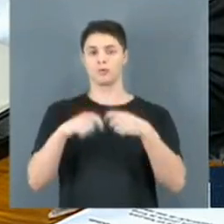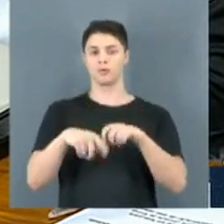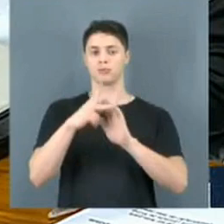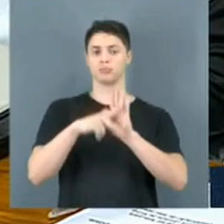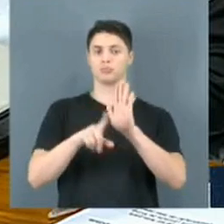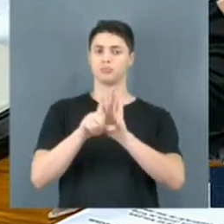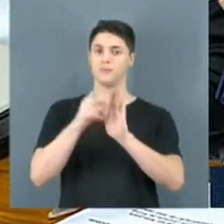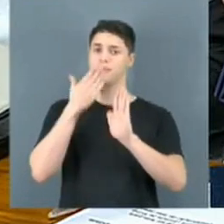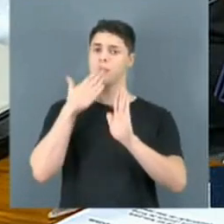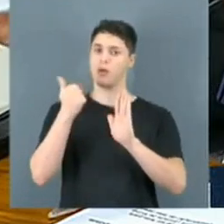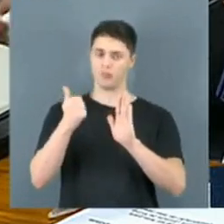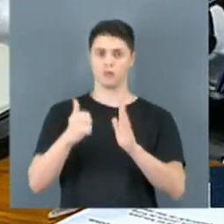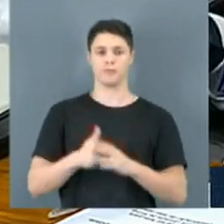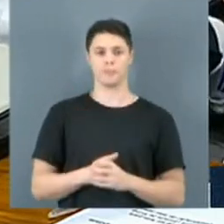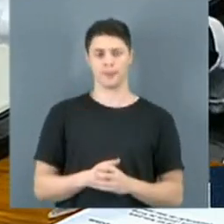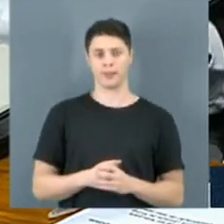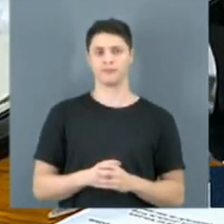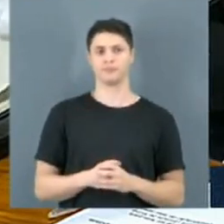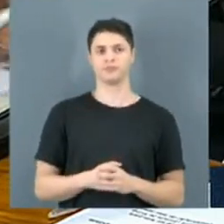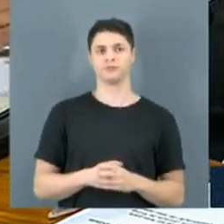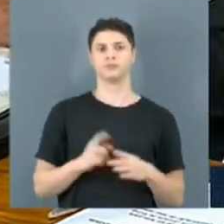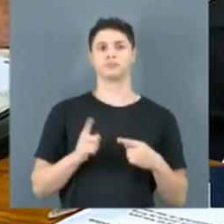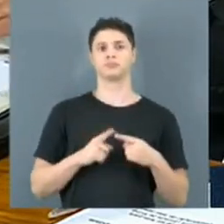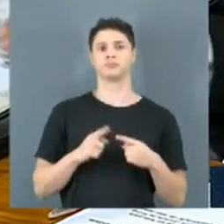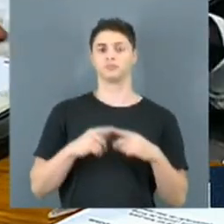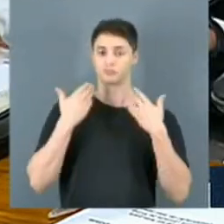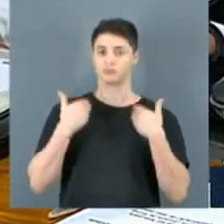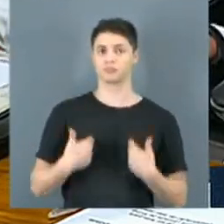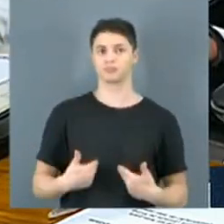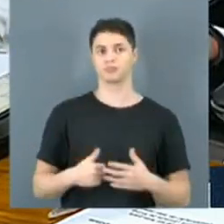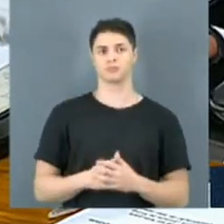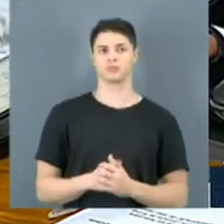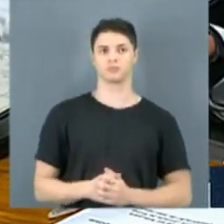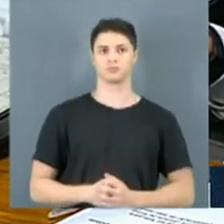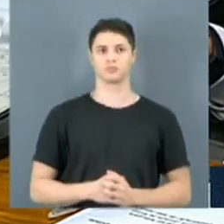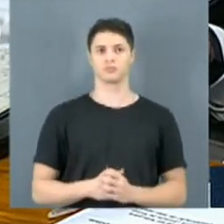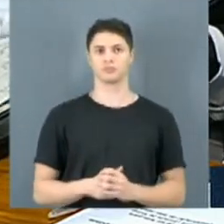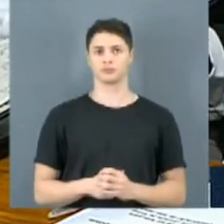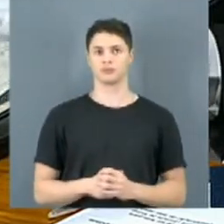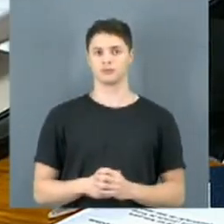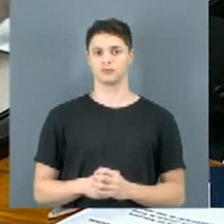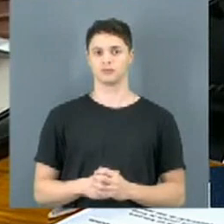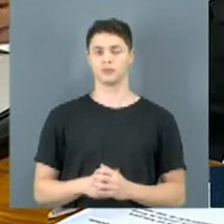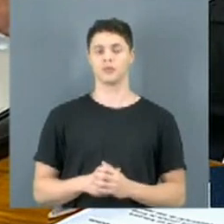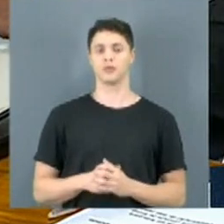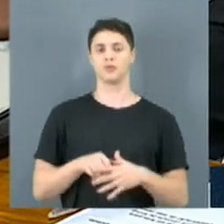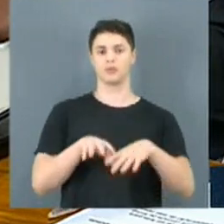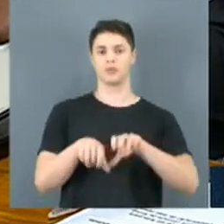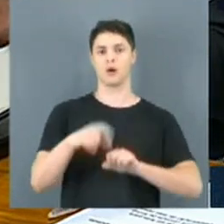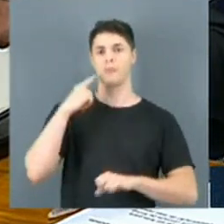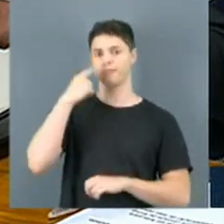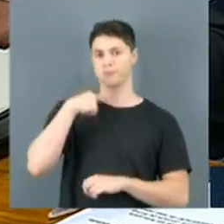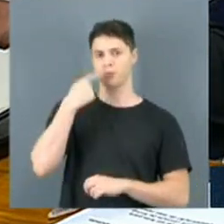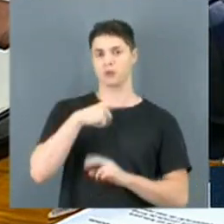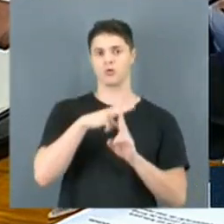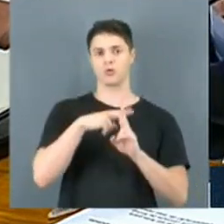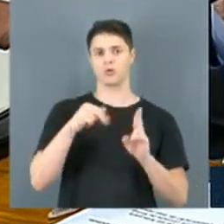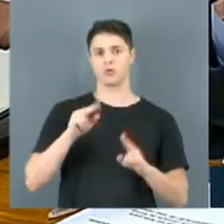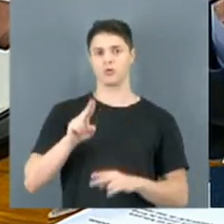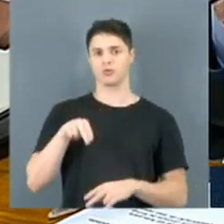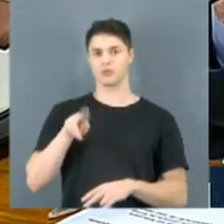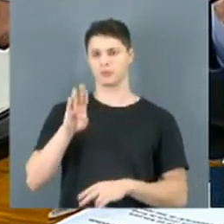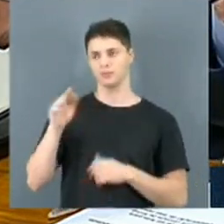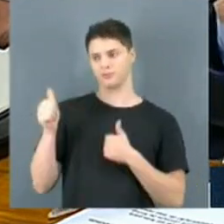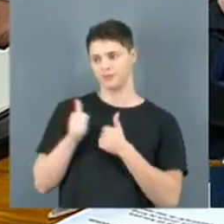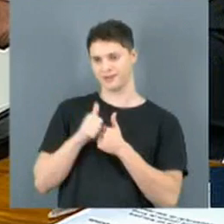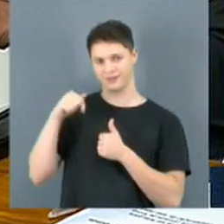evoluir. Primeira parte, quem sou eu? Eu fiz Direito na Universidade de Brasília, a 3 quilômetros